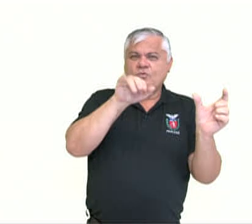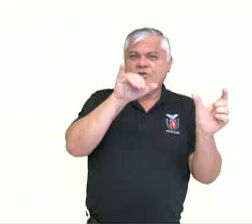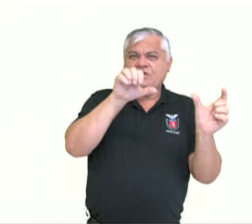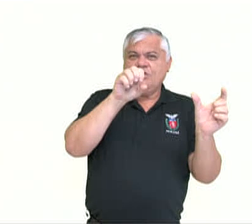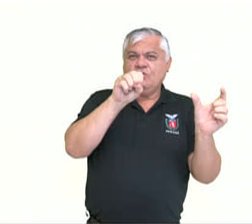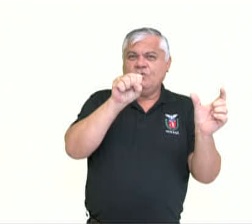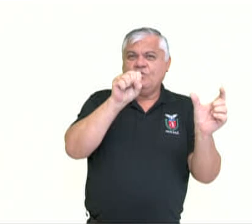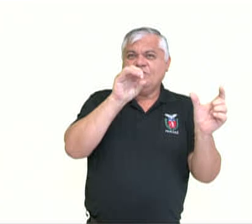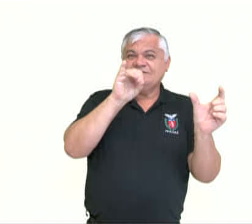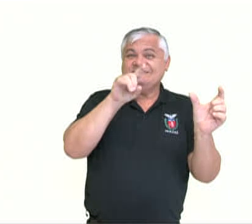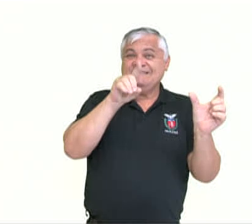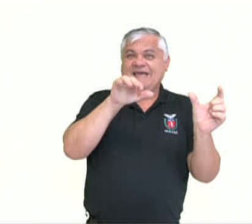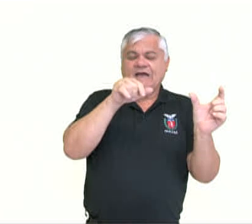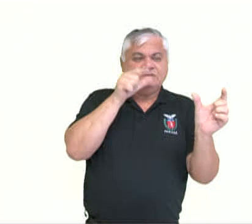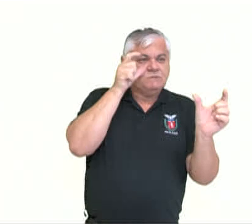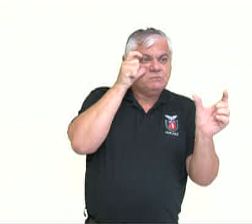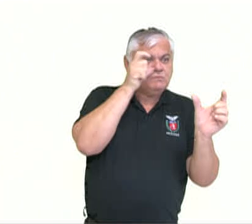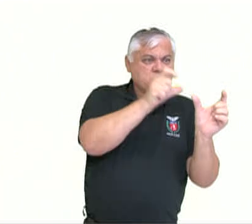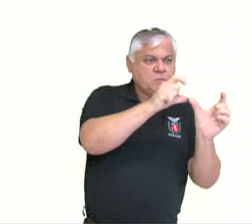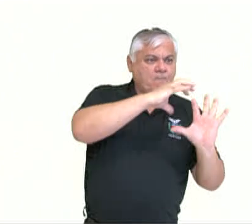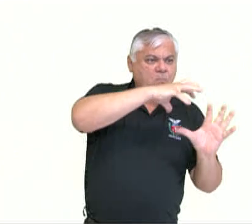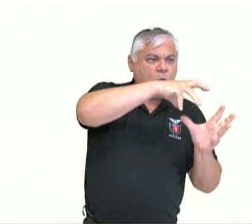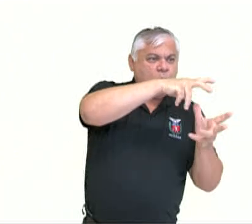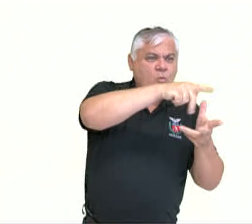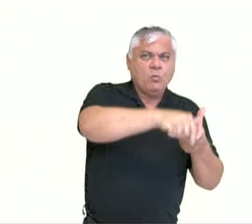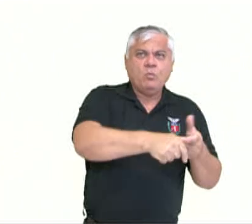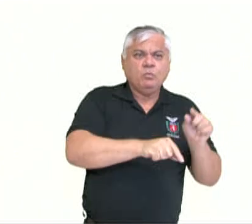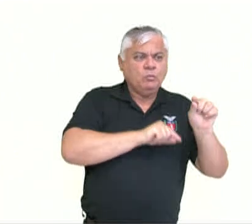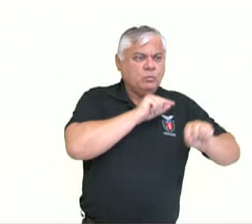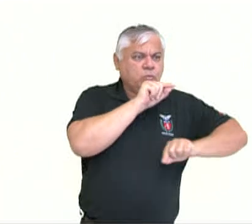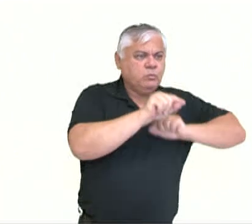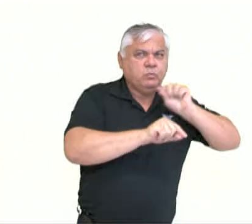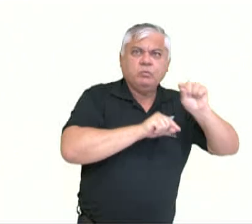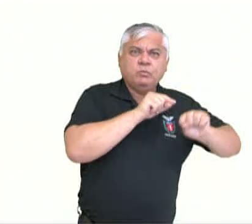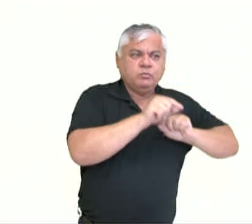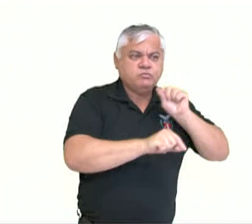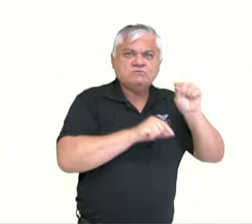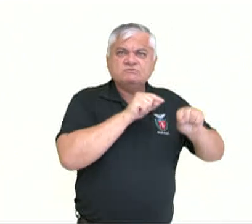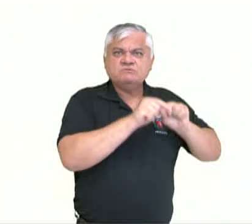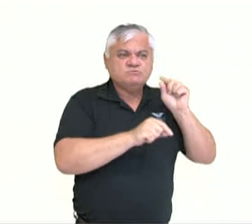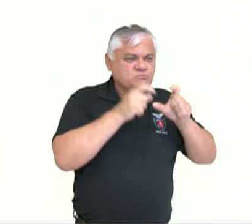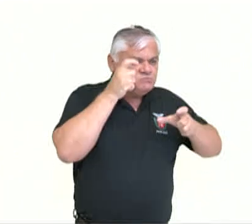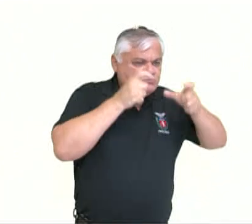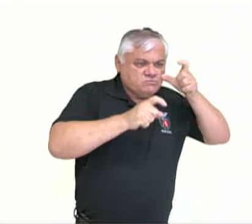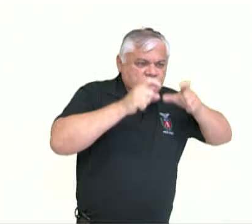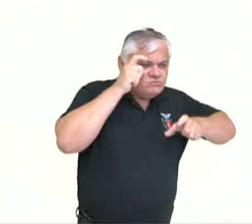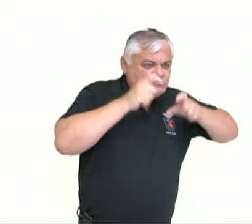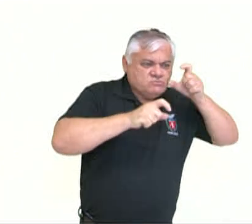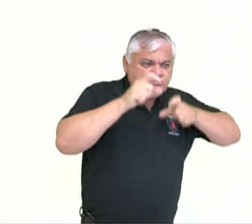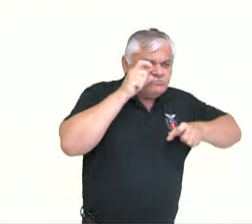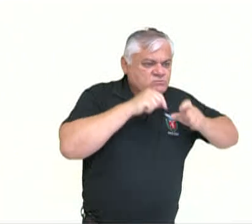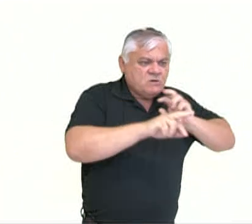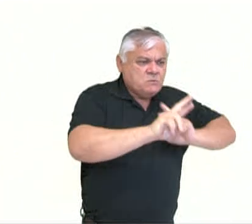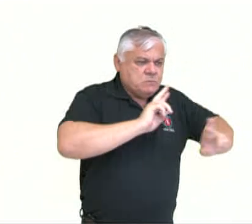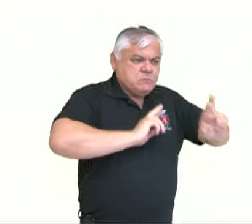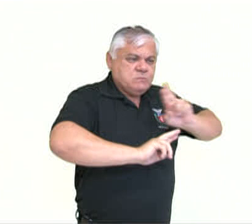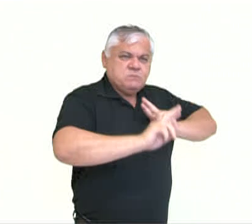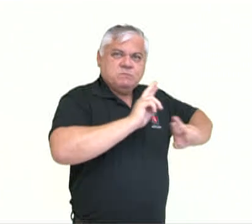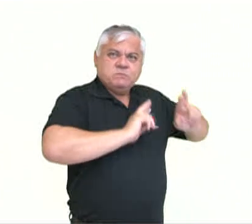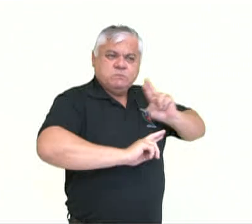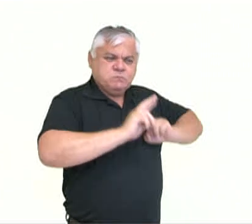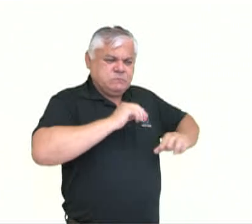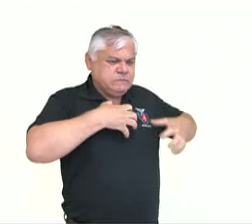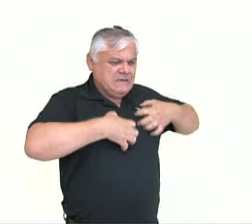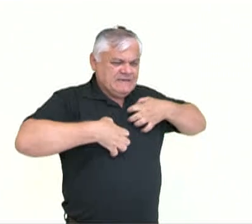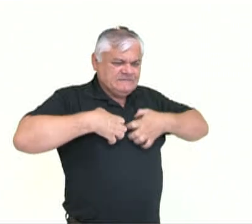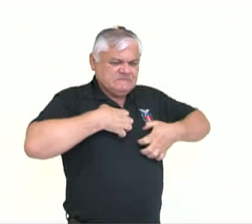com o mundo, dessa curiosidade que movimentou, que levou os homens a buscarem resposta para os seus